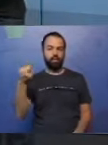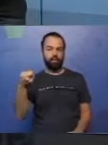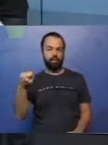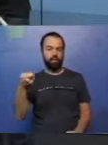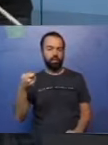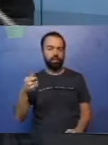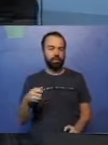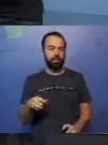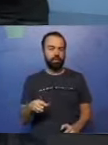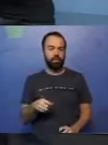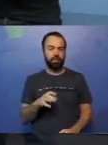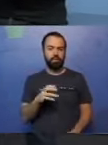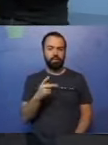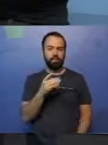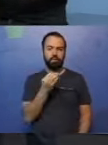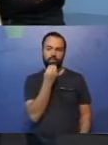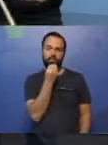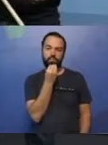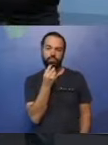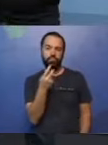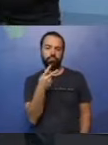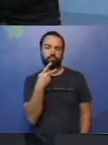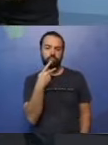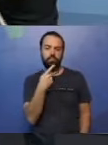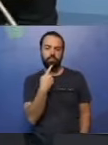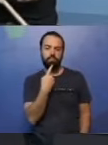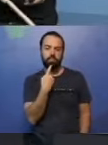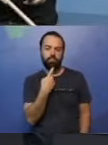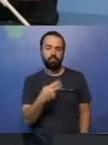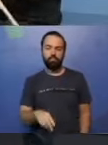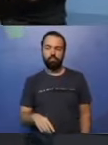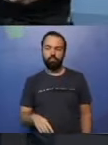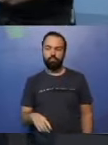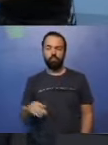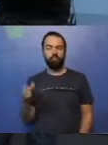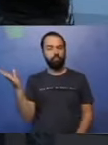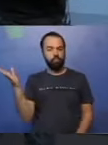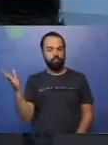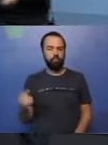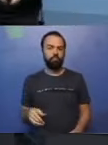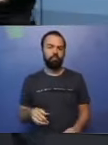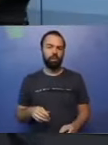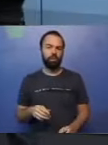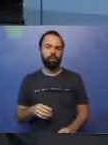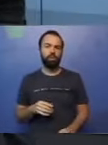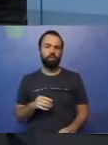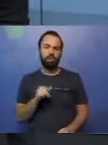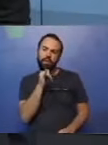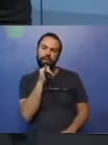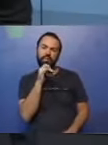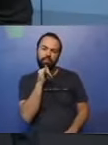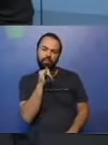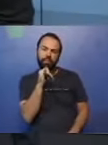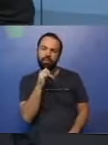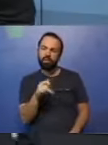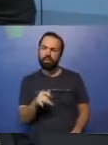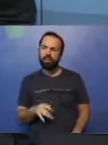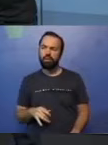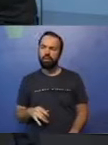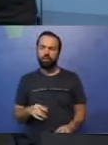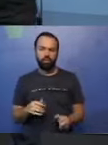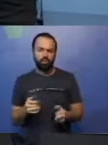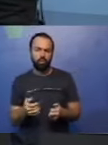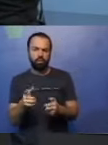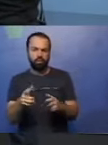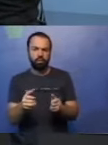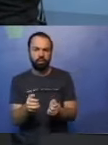Está lá jogando uma partida, não sei, e de repente você pensa, será que eu tenho chance